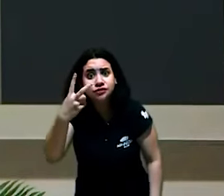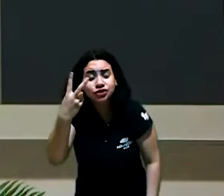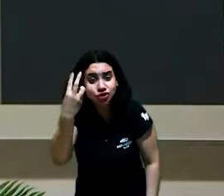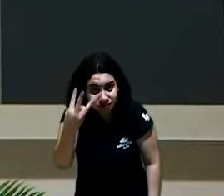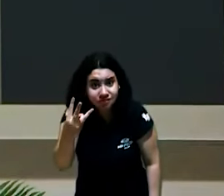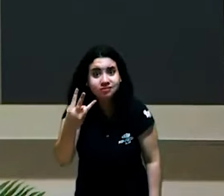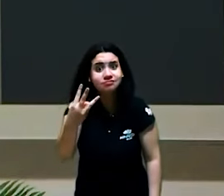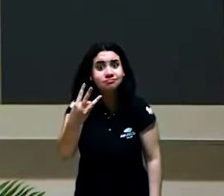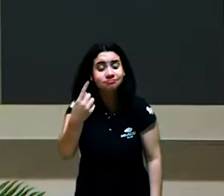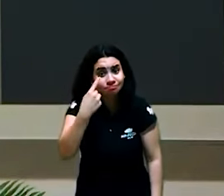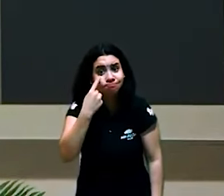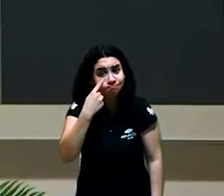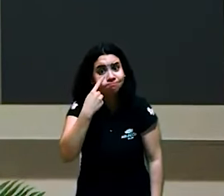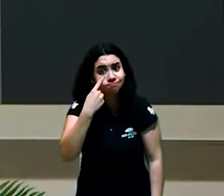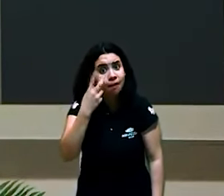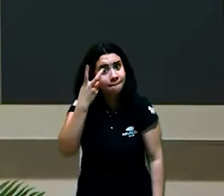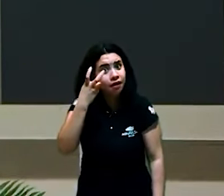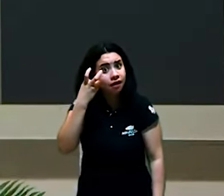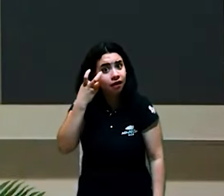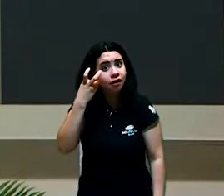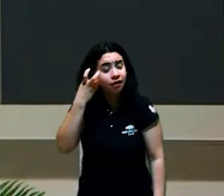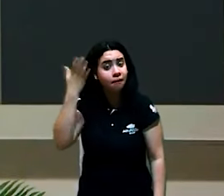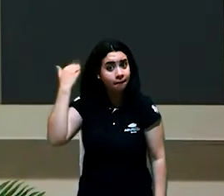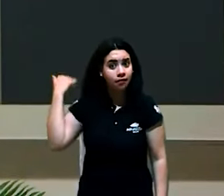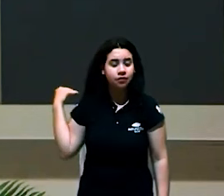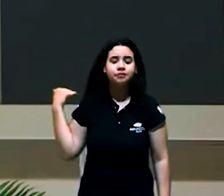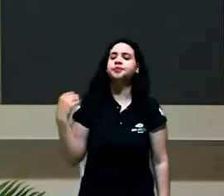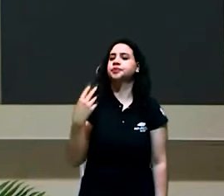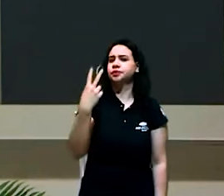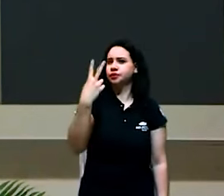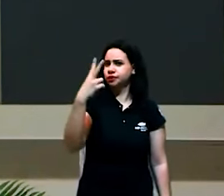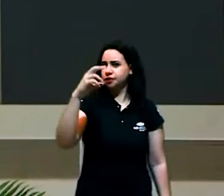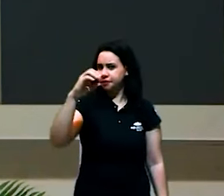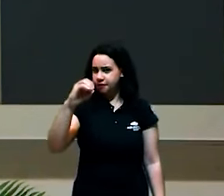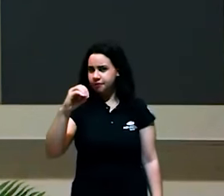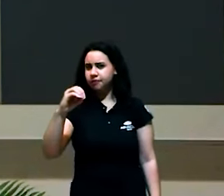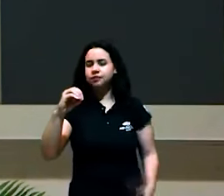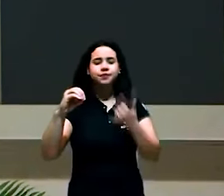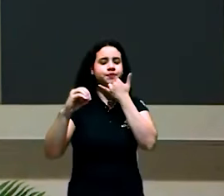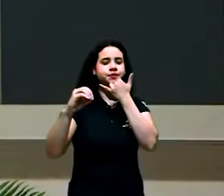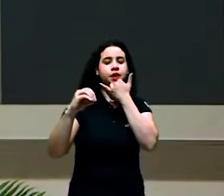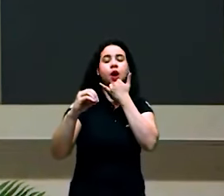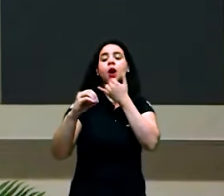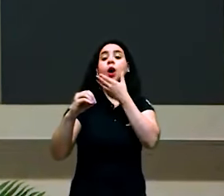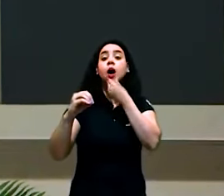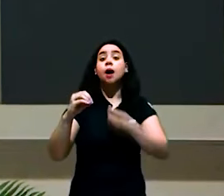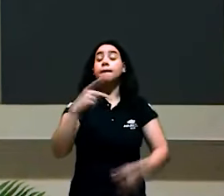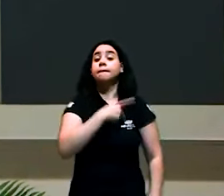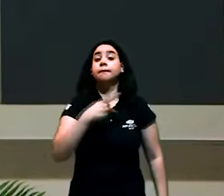de glória, e esse pregador faleceu no ano 1926, outro diz